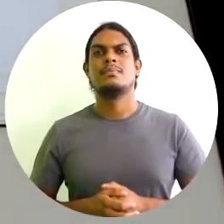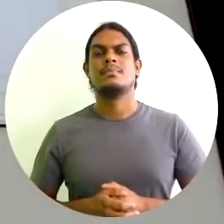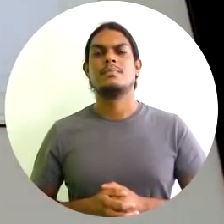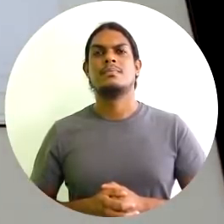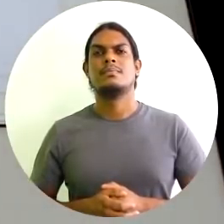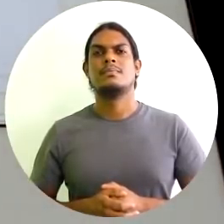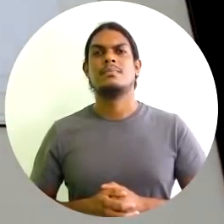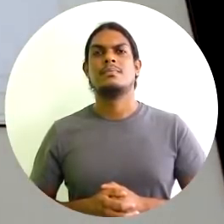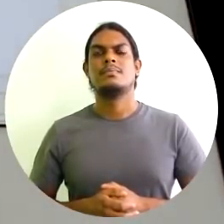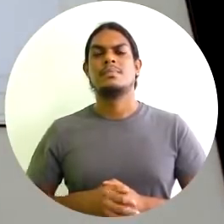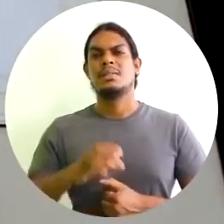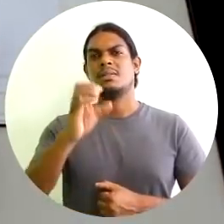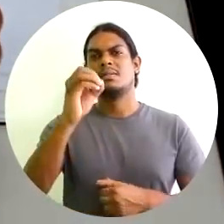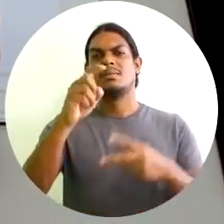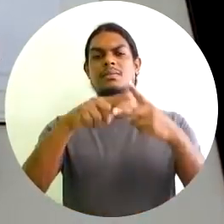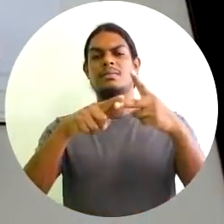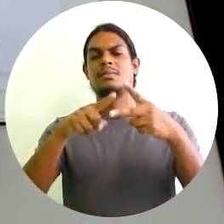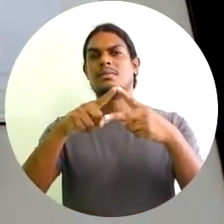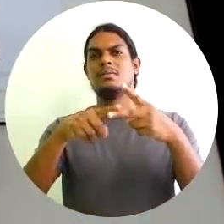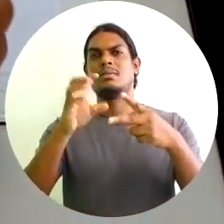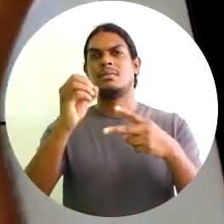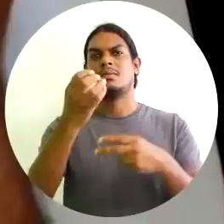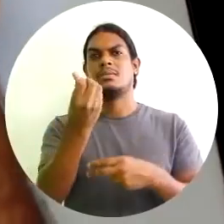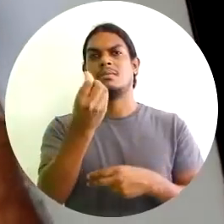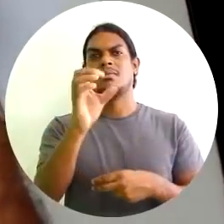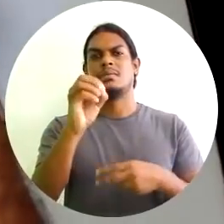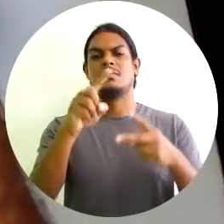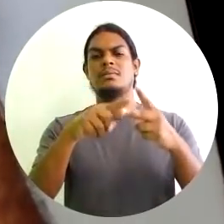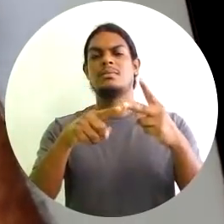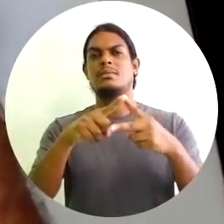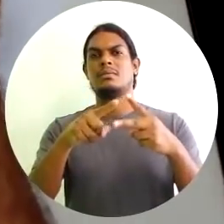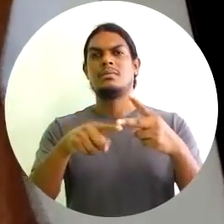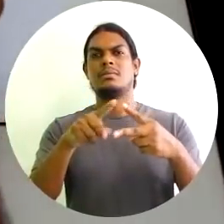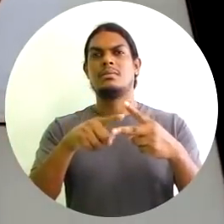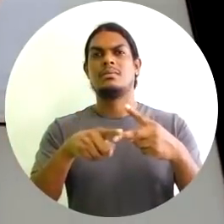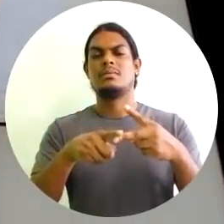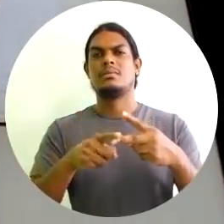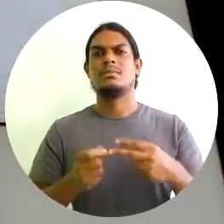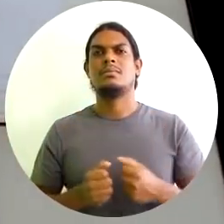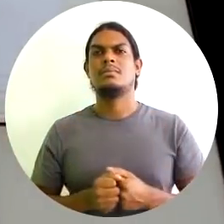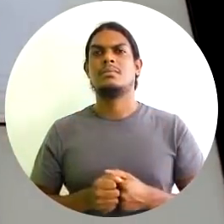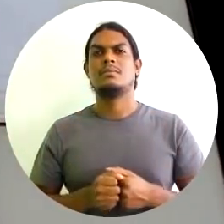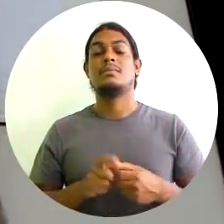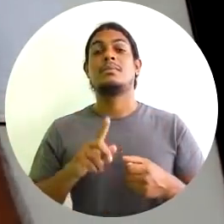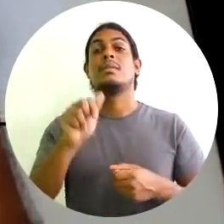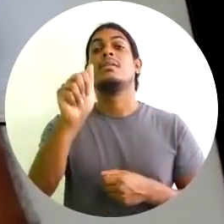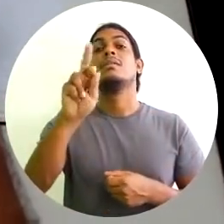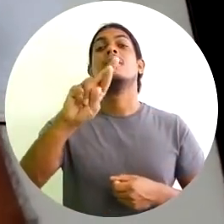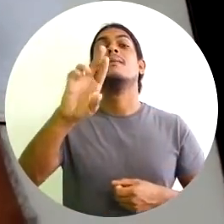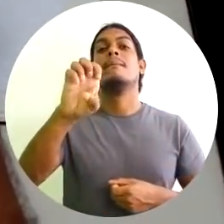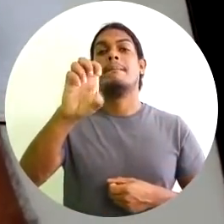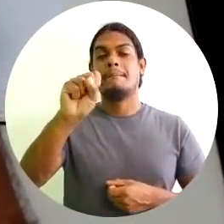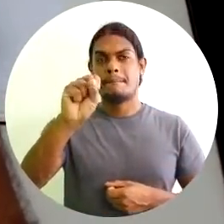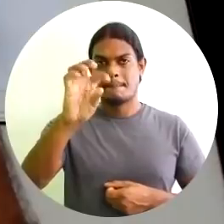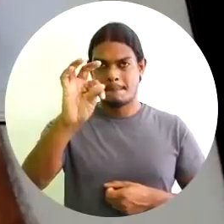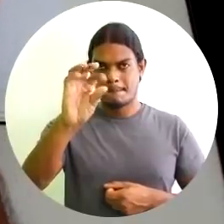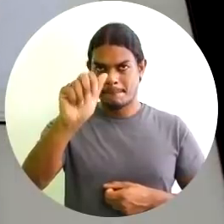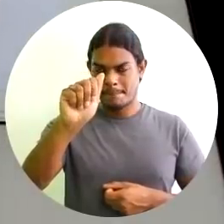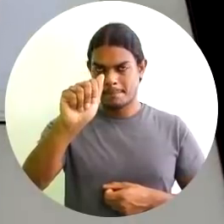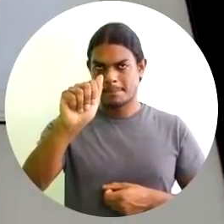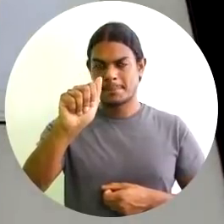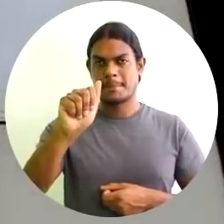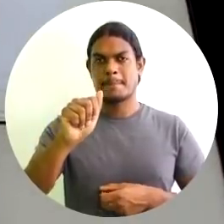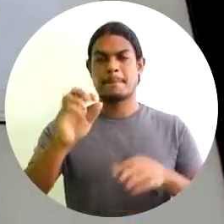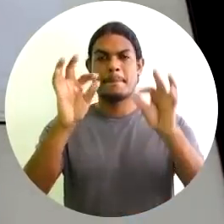Aqui fica 0 grau, aqui 60, e as arestas,